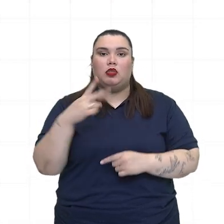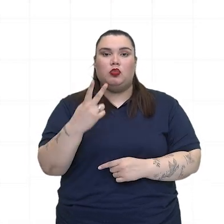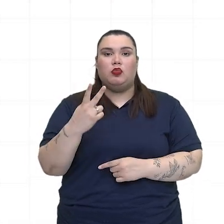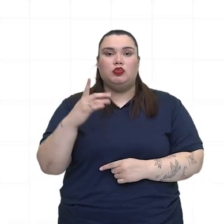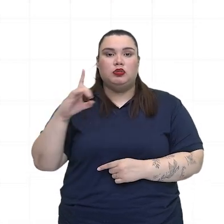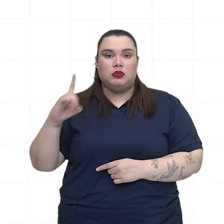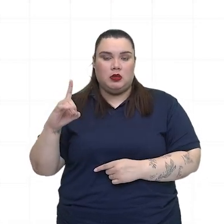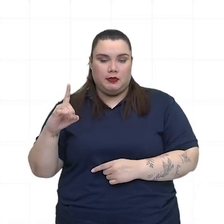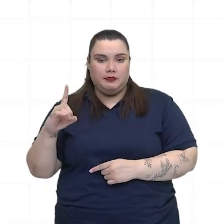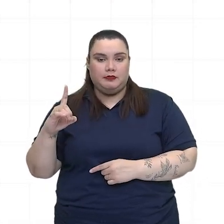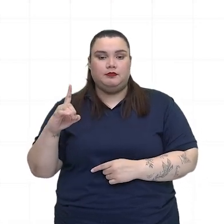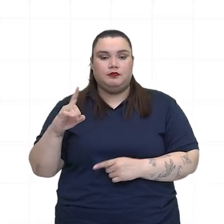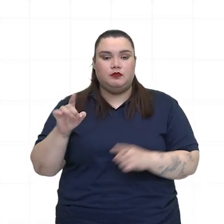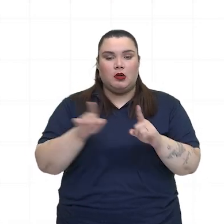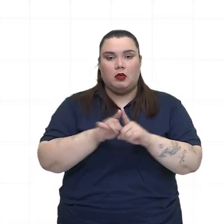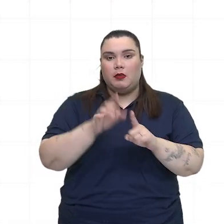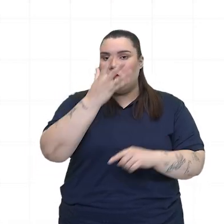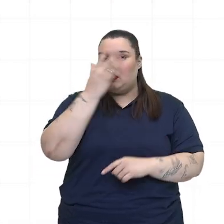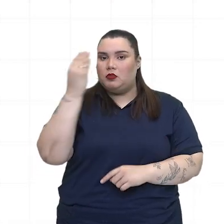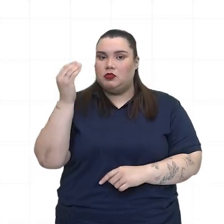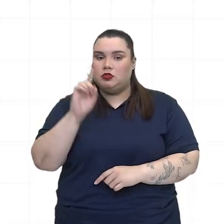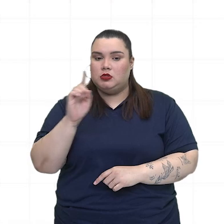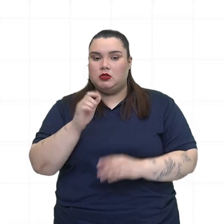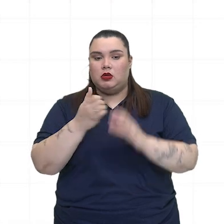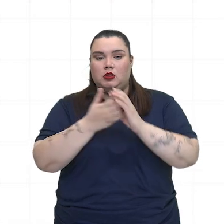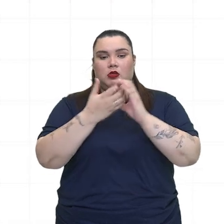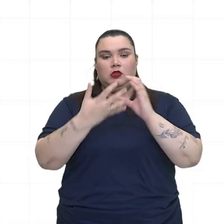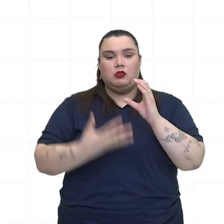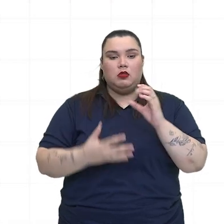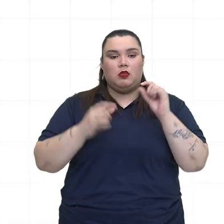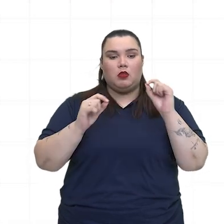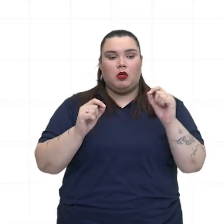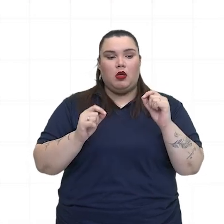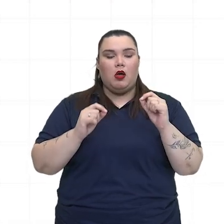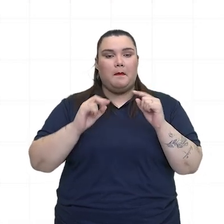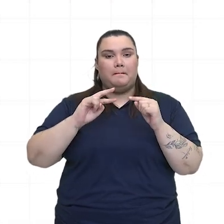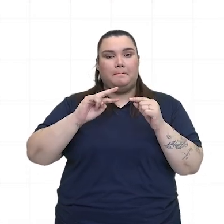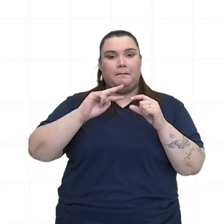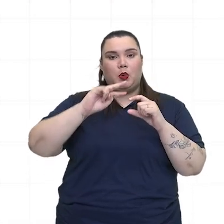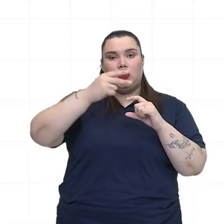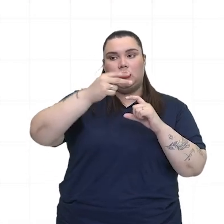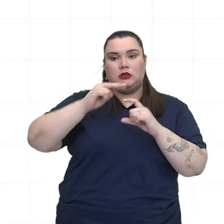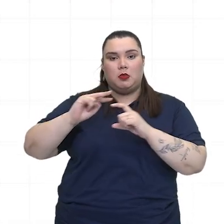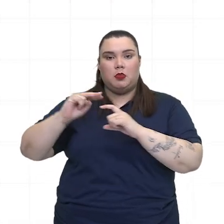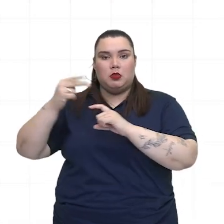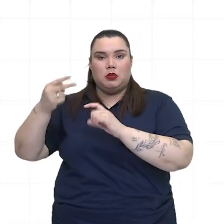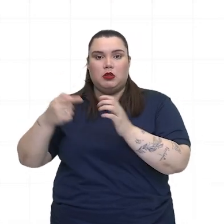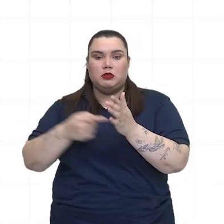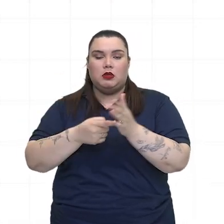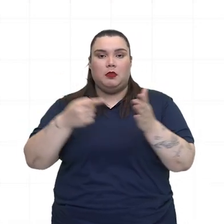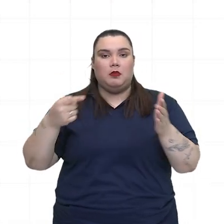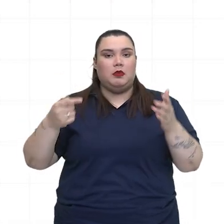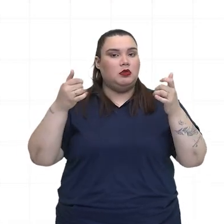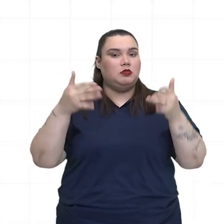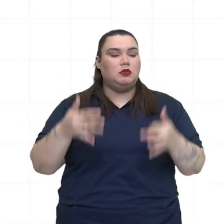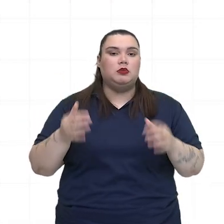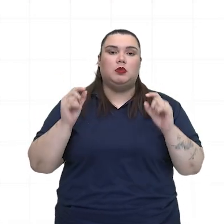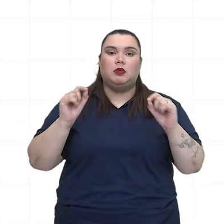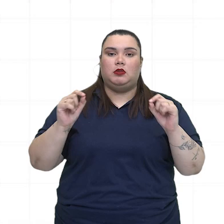E não podemos esquecer de uma das propriedades da potência, que é a primeira propriedade da potência, que diz o